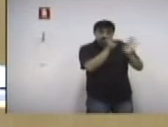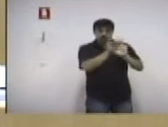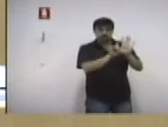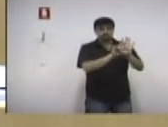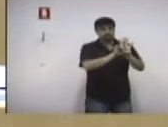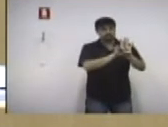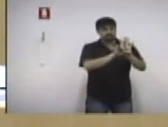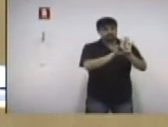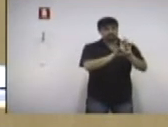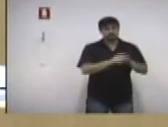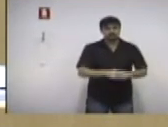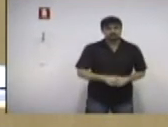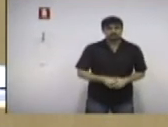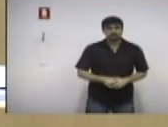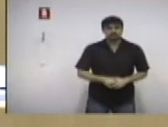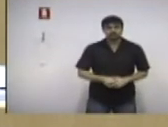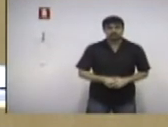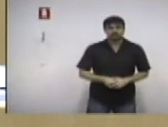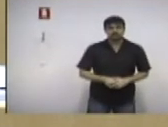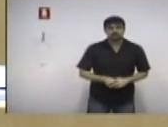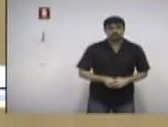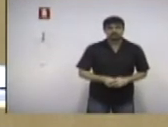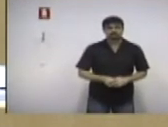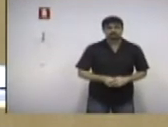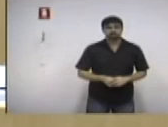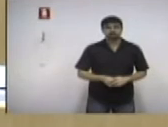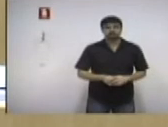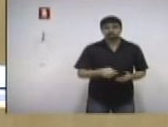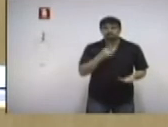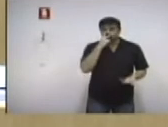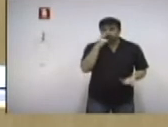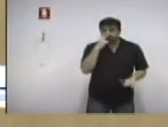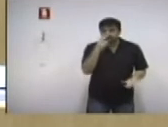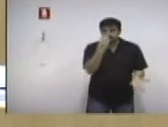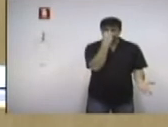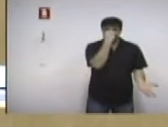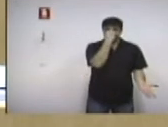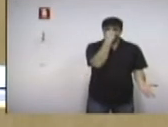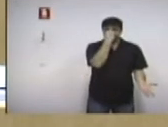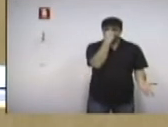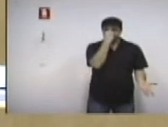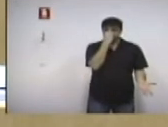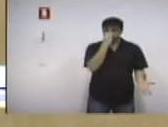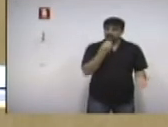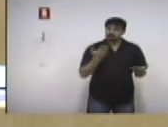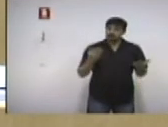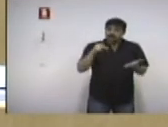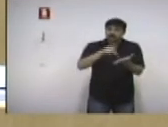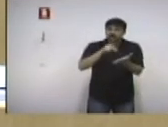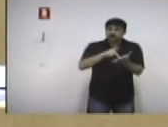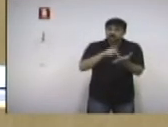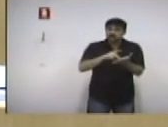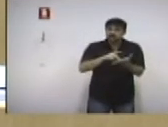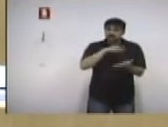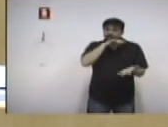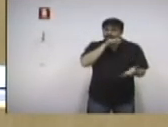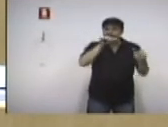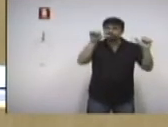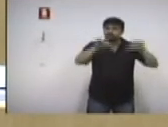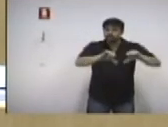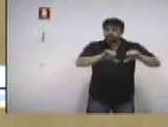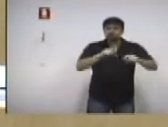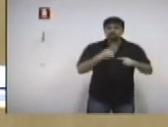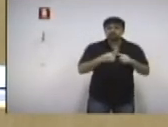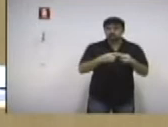lei e Seria cômico se não fosse trágico Porque